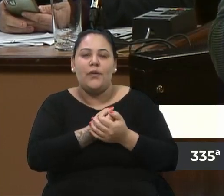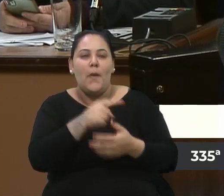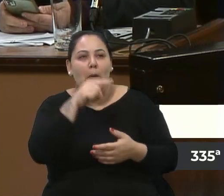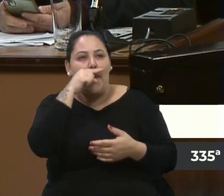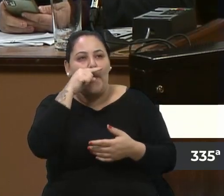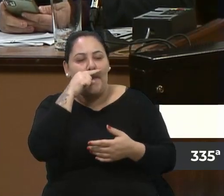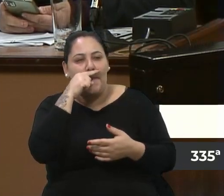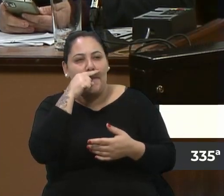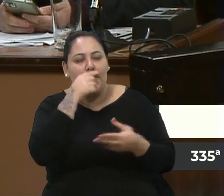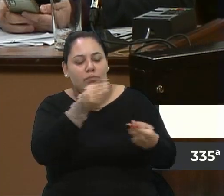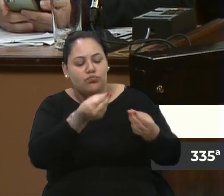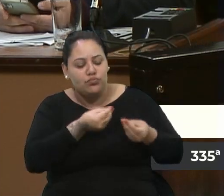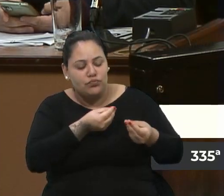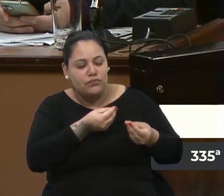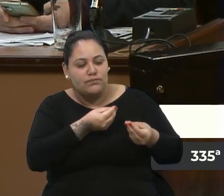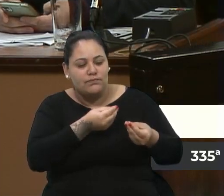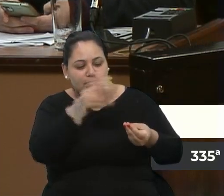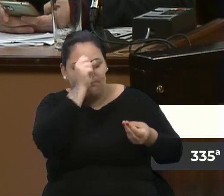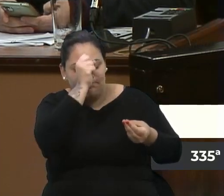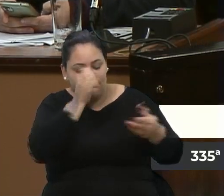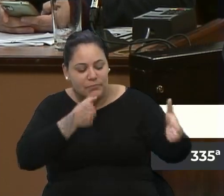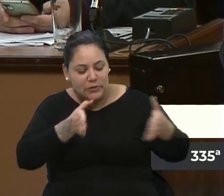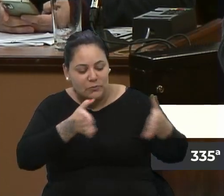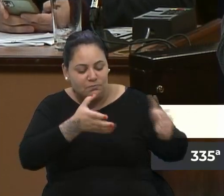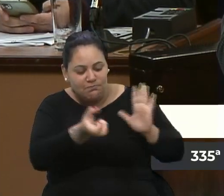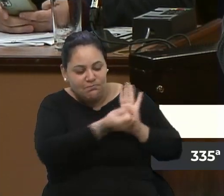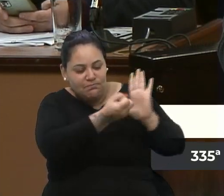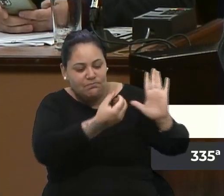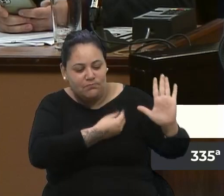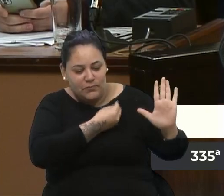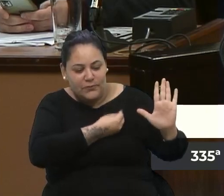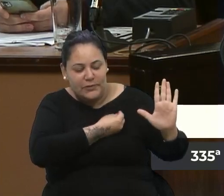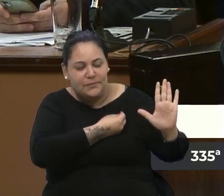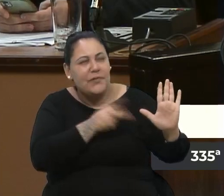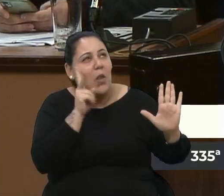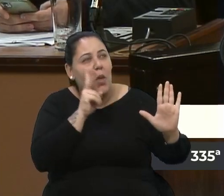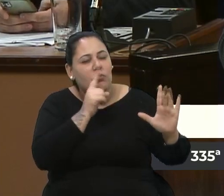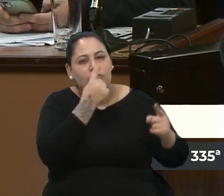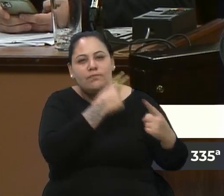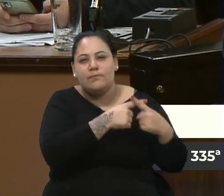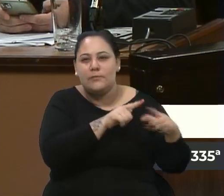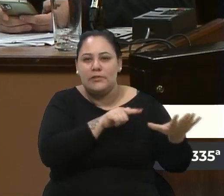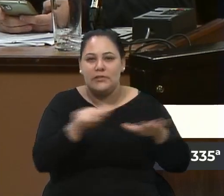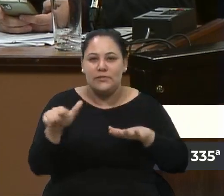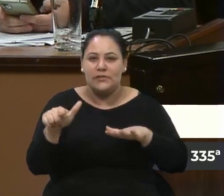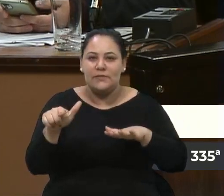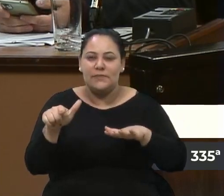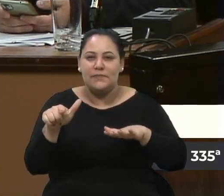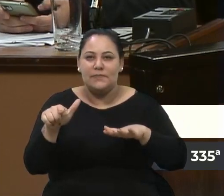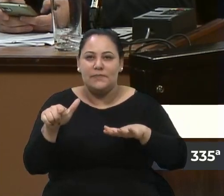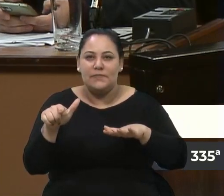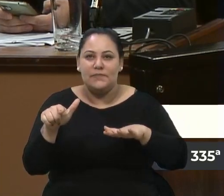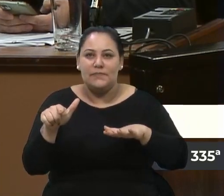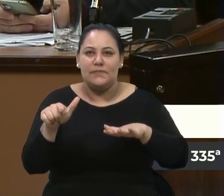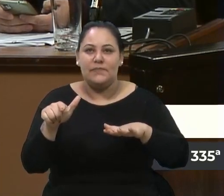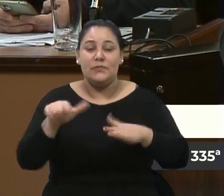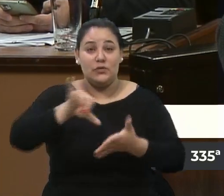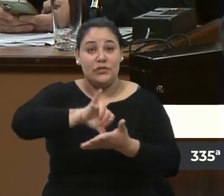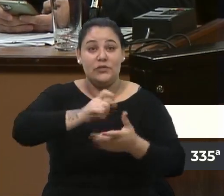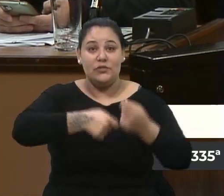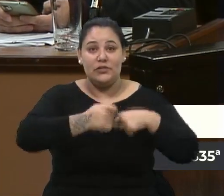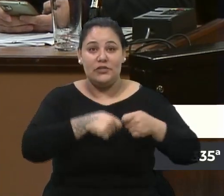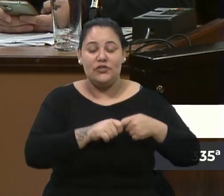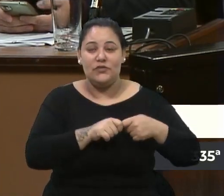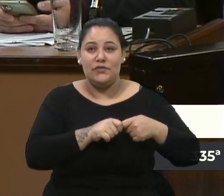época era que, pelo menos uma vez por semana, ele, pelo menos também no centro administrativo, ele